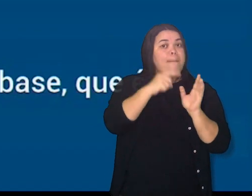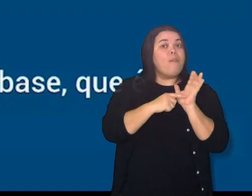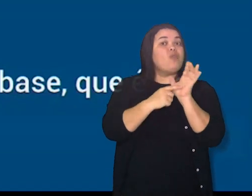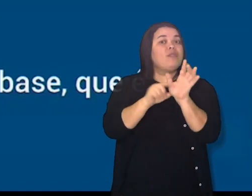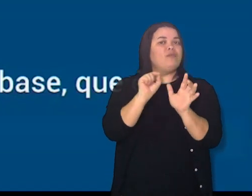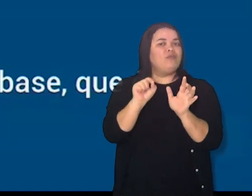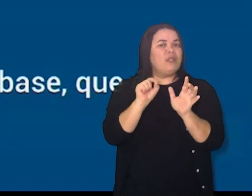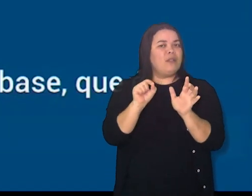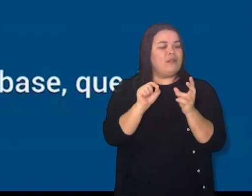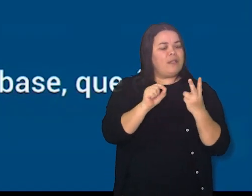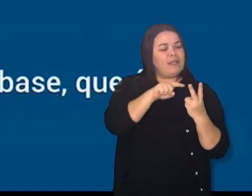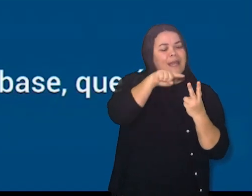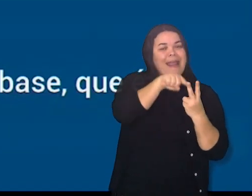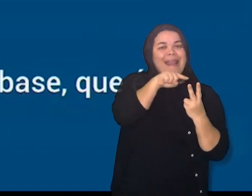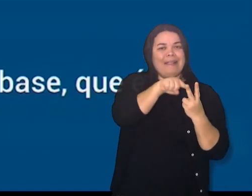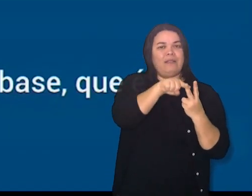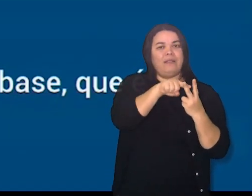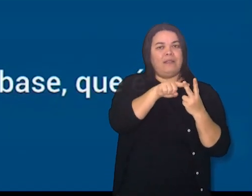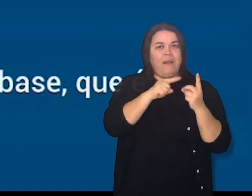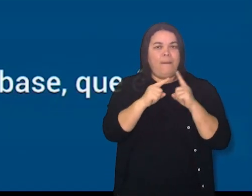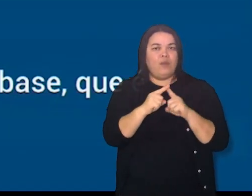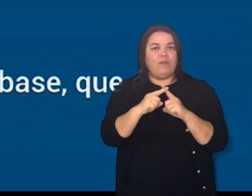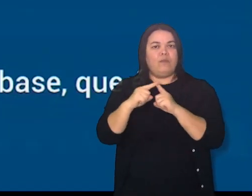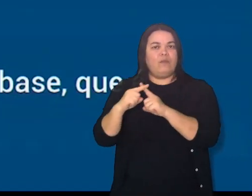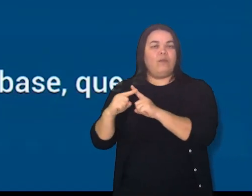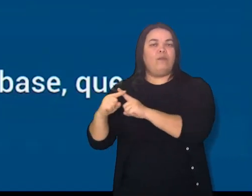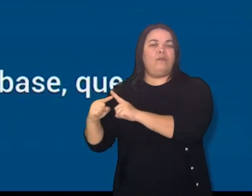3, 6. Isso daqui, né? Nós sabemos que